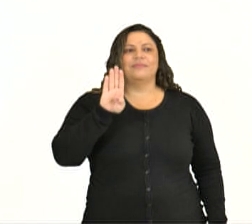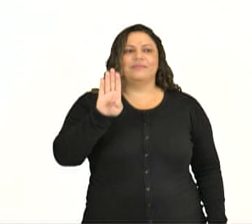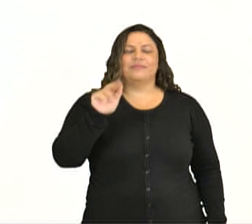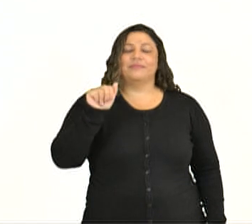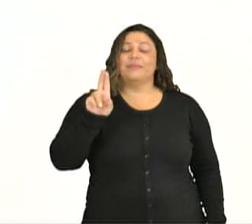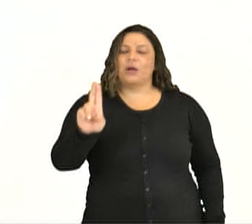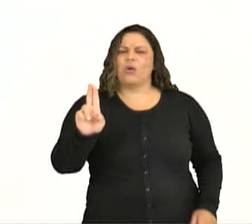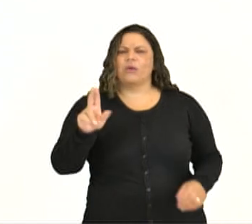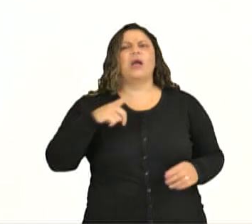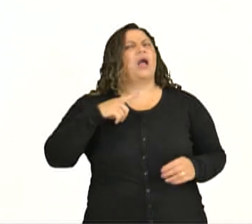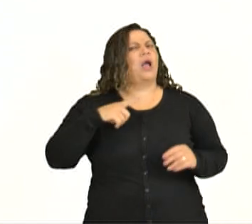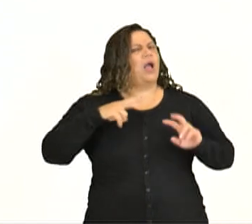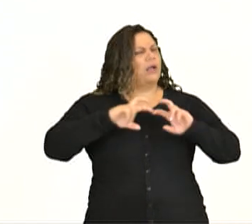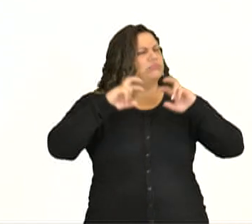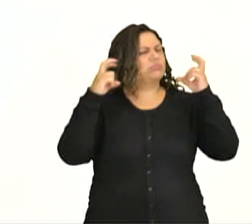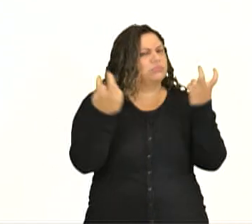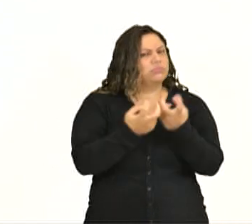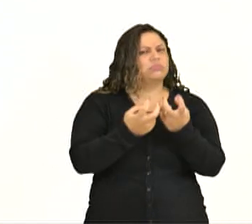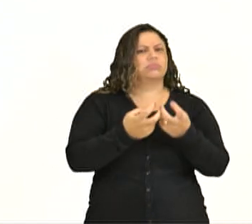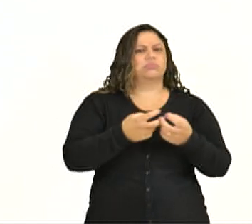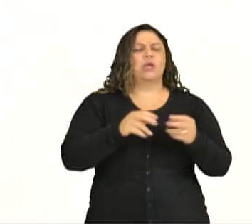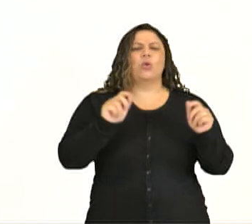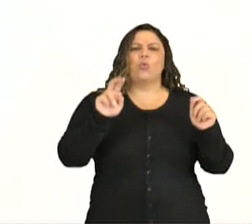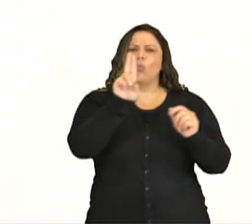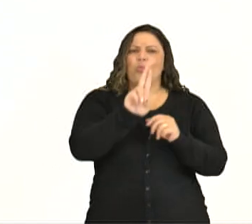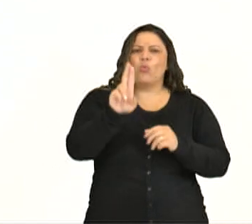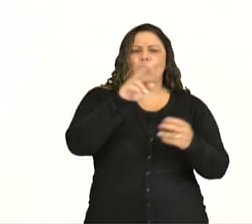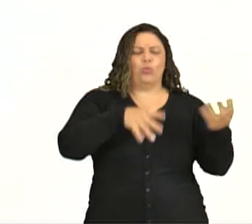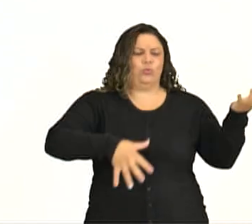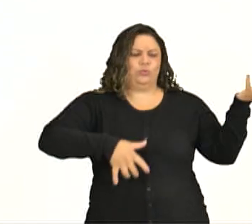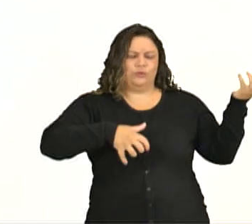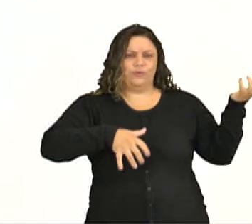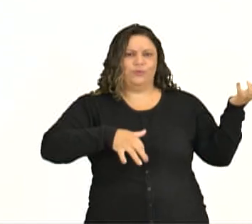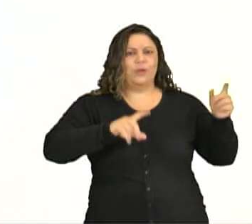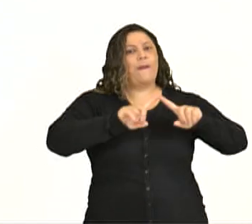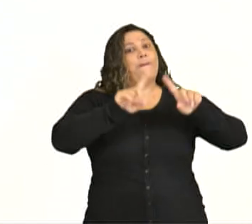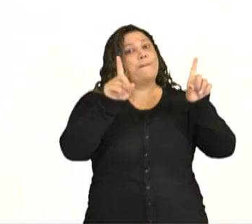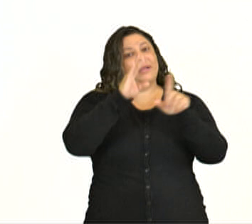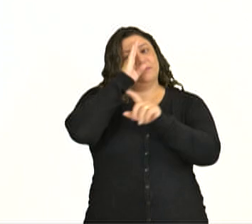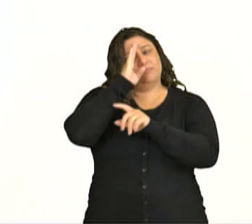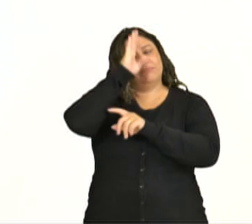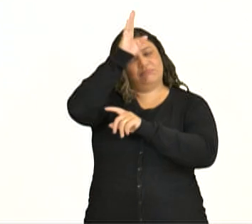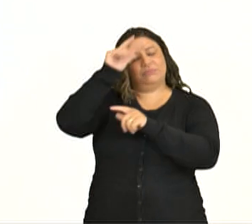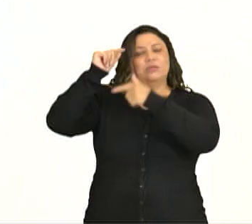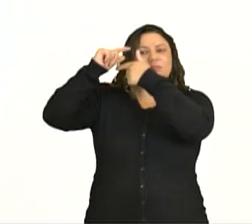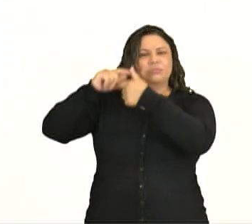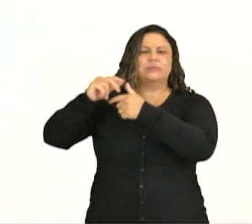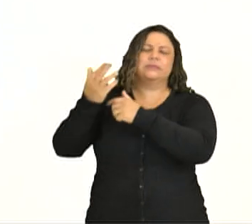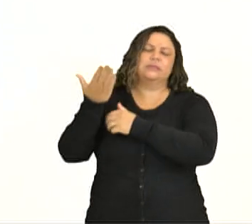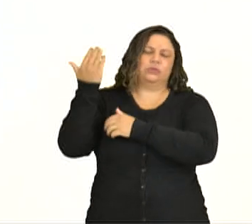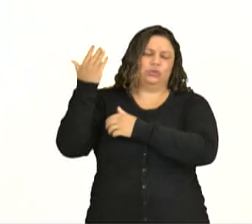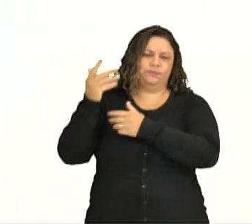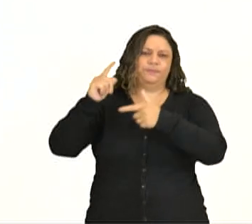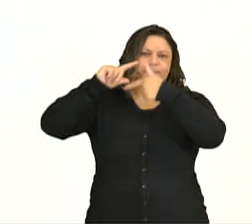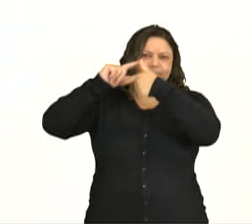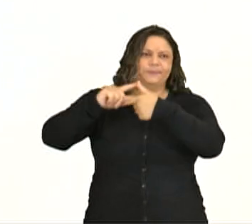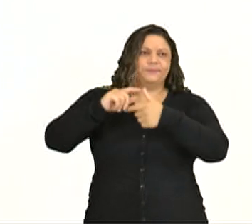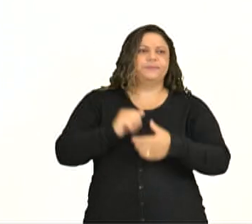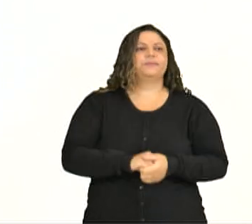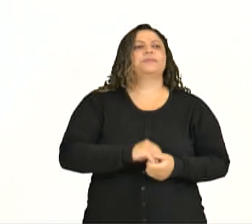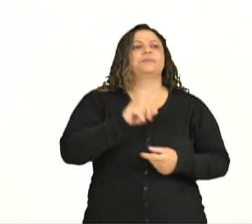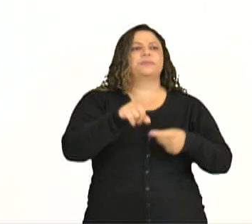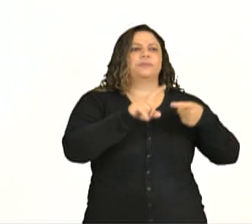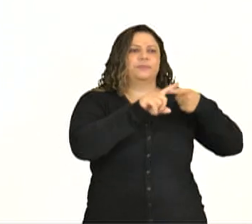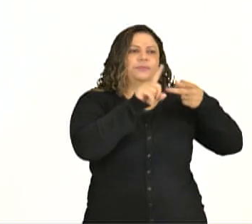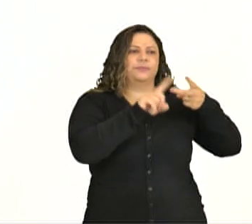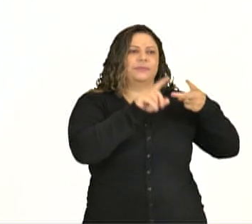já. Mas a gente está falando de um processo histórico, então vamos falar dos principais, né, característicos tradicionais. Então tem o